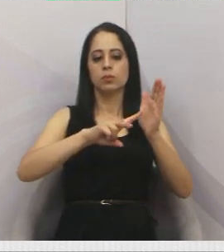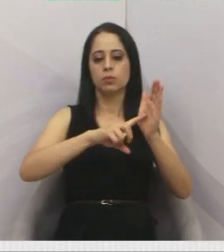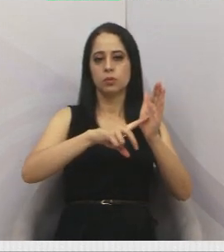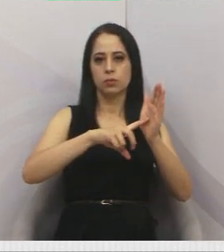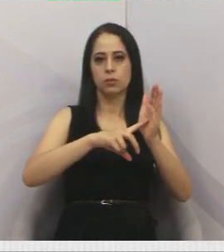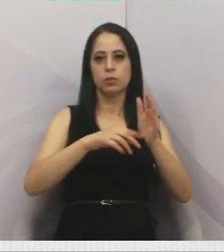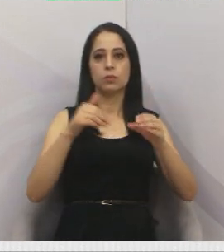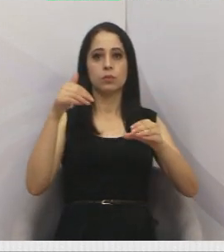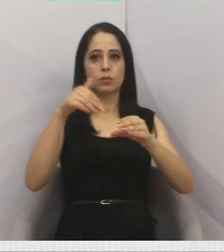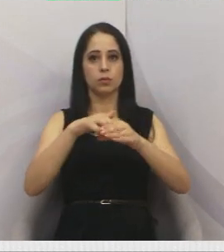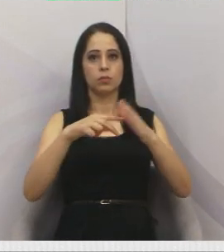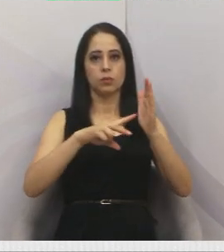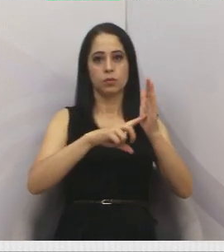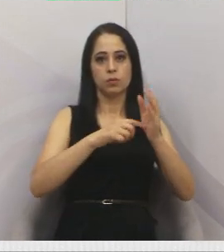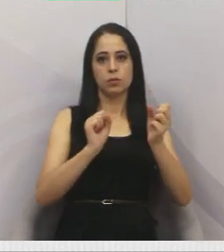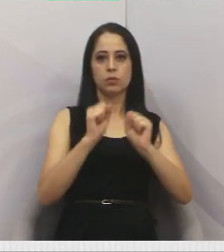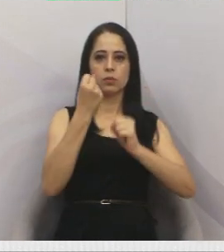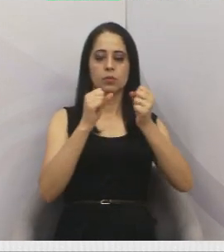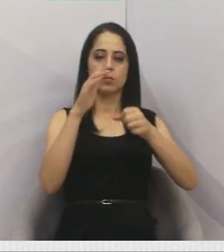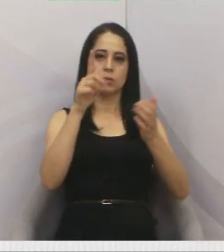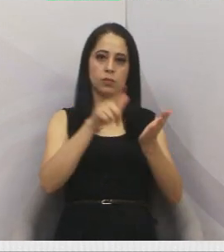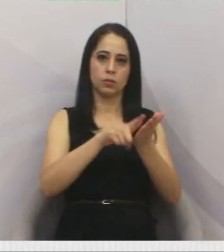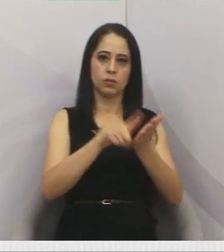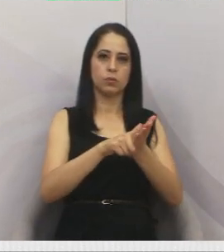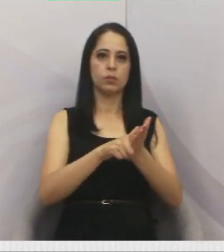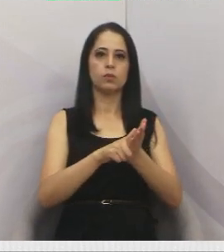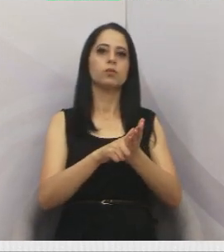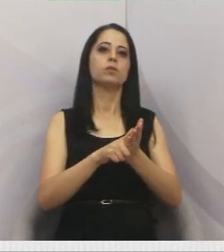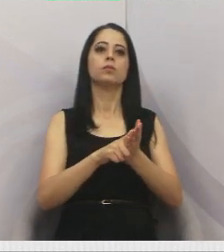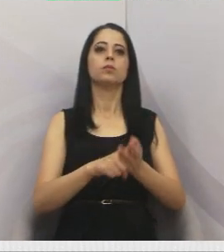um voto para Sindicato dos Papeleiros.